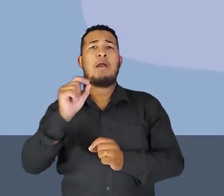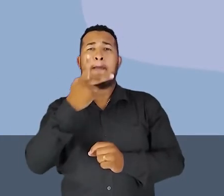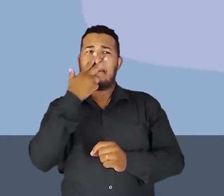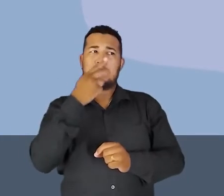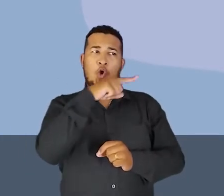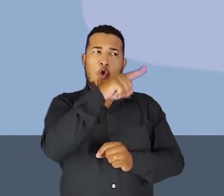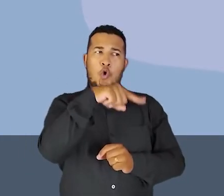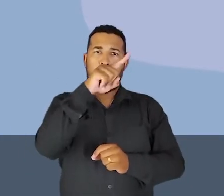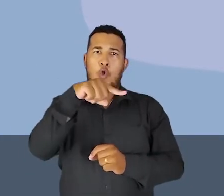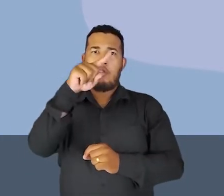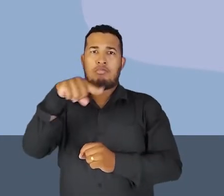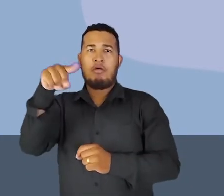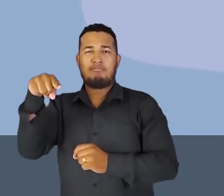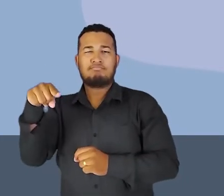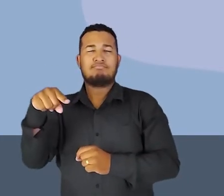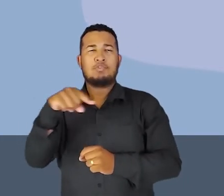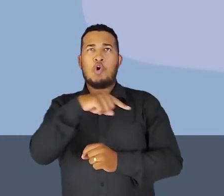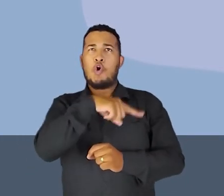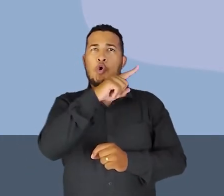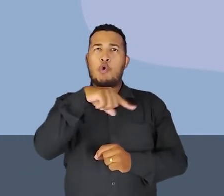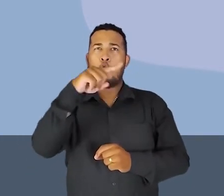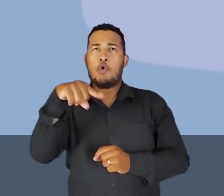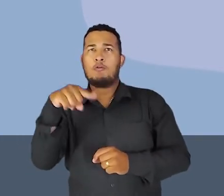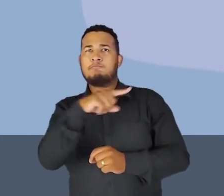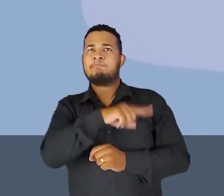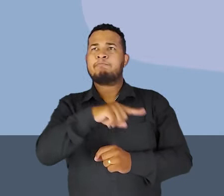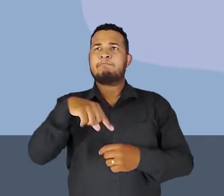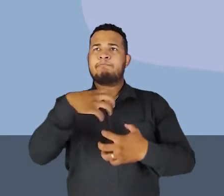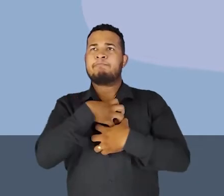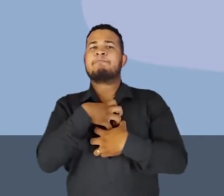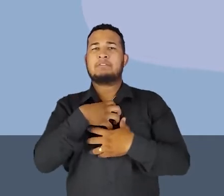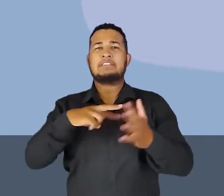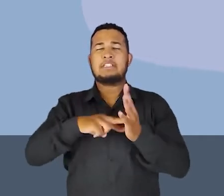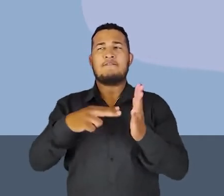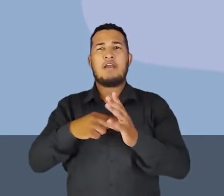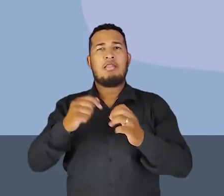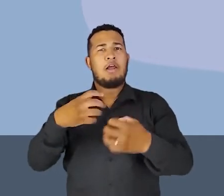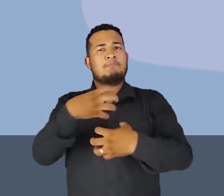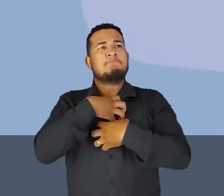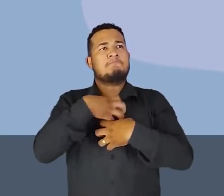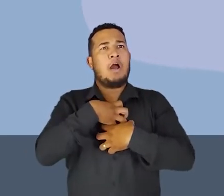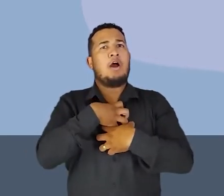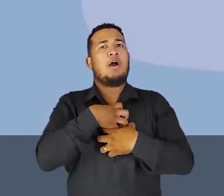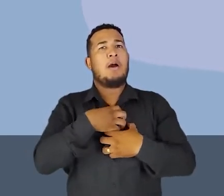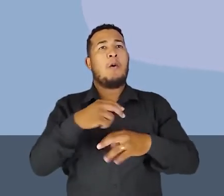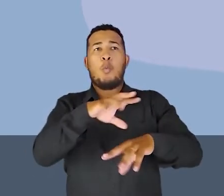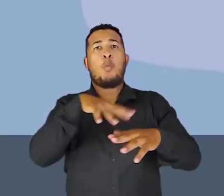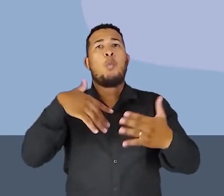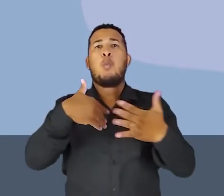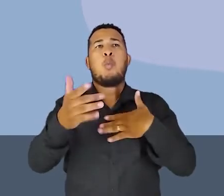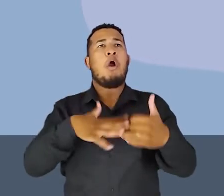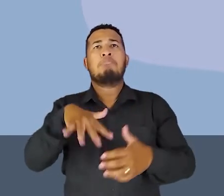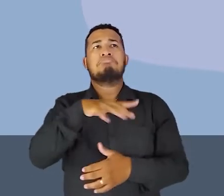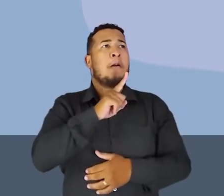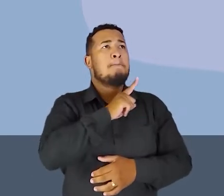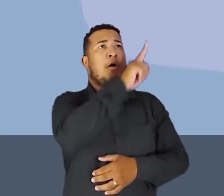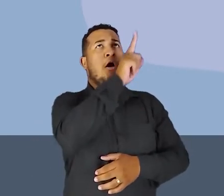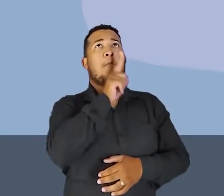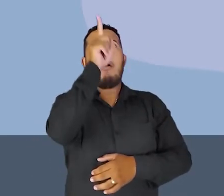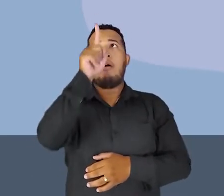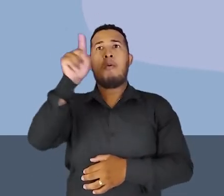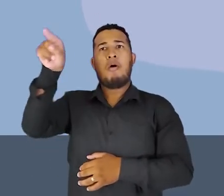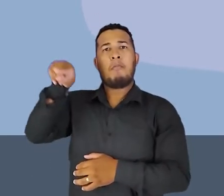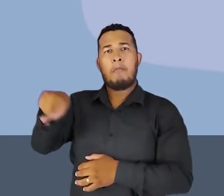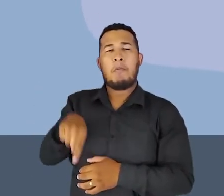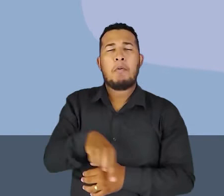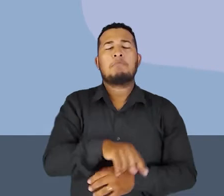São ondas que têm com a característica de serem tridimensionais, ou seja, elas se propagam em qualquer direção, elas são